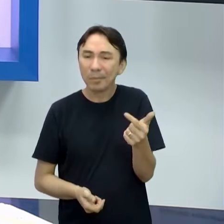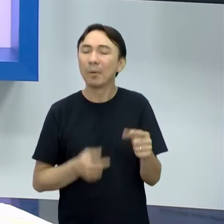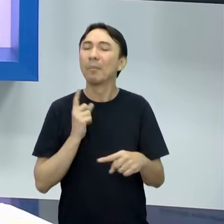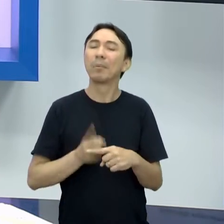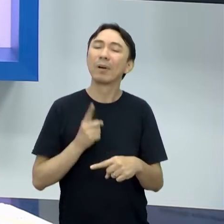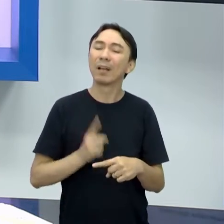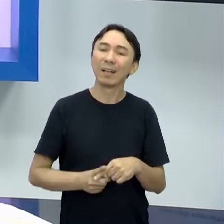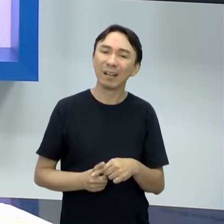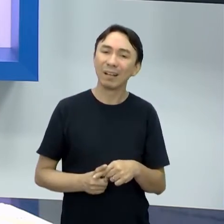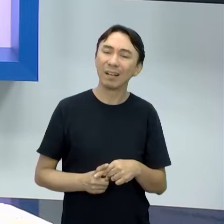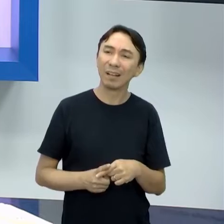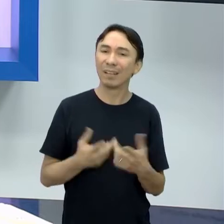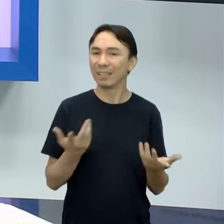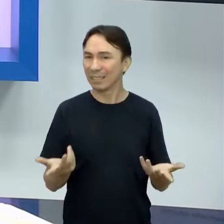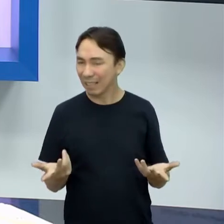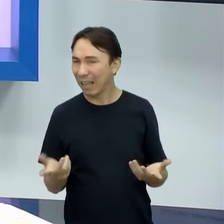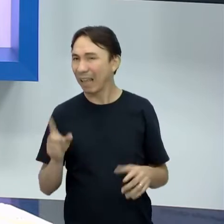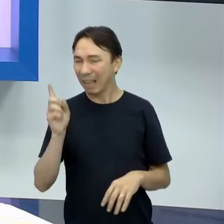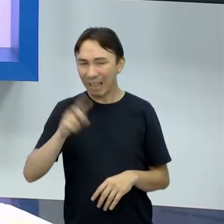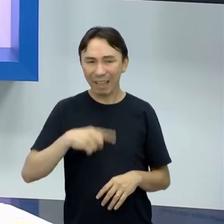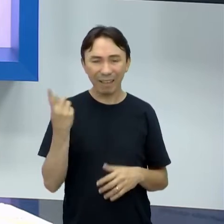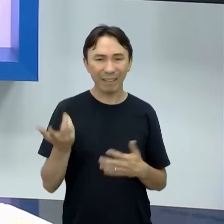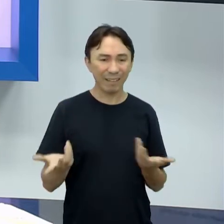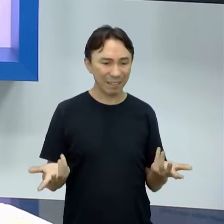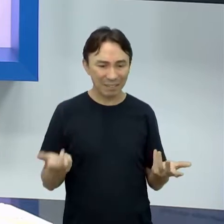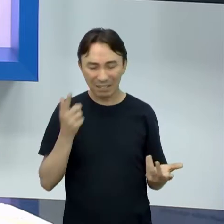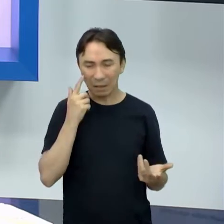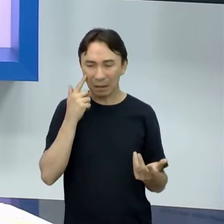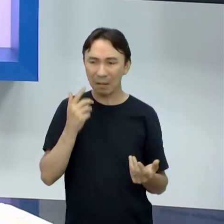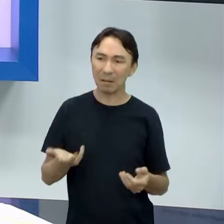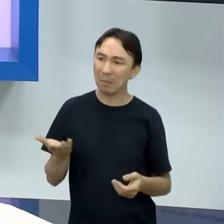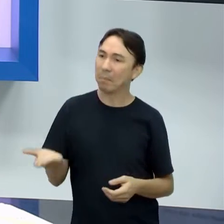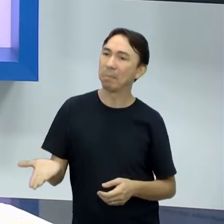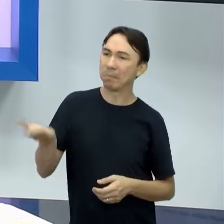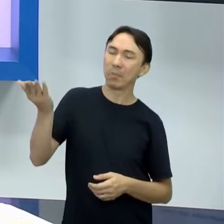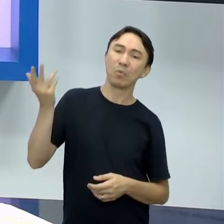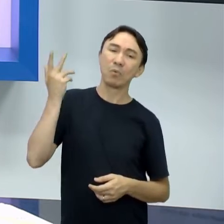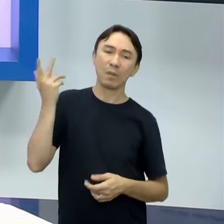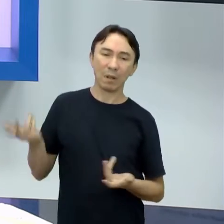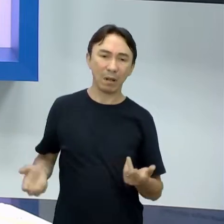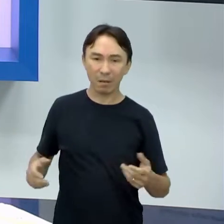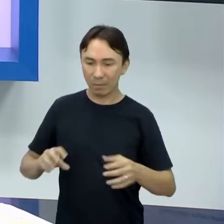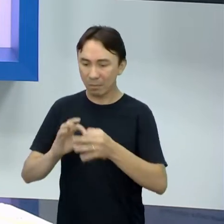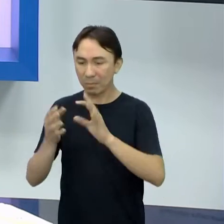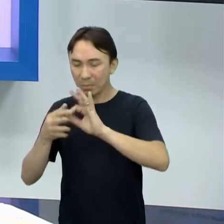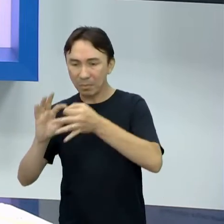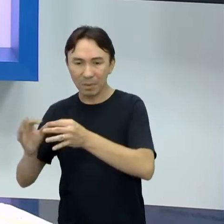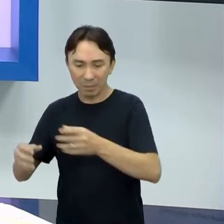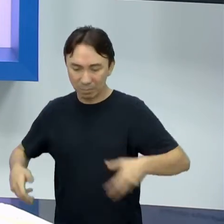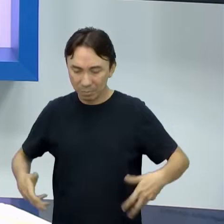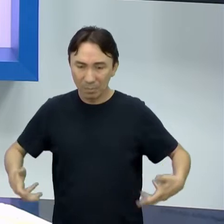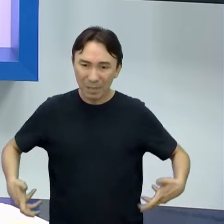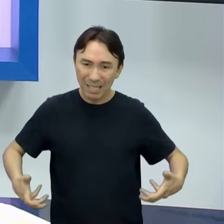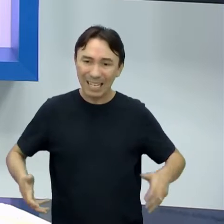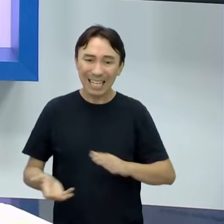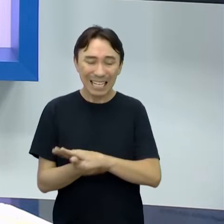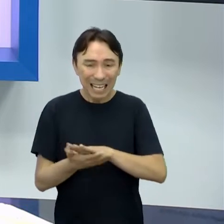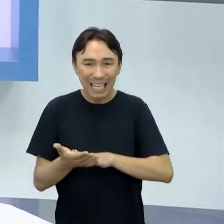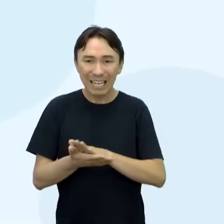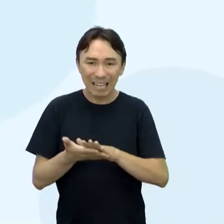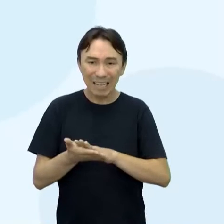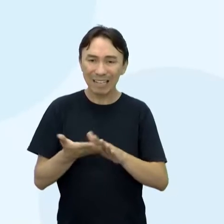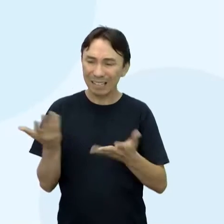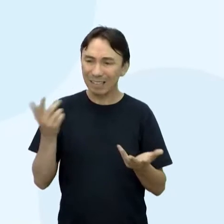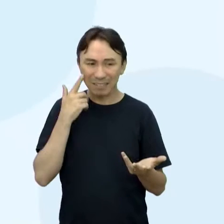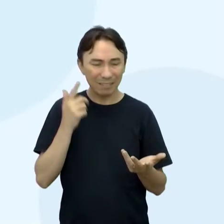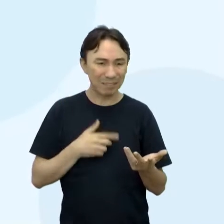e outro não. Existe uma tendência entre esses veículos jornalísticos? Então, vamos continuar aqui. Como